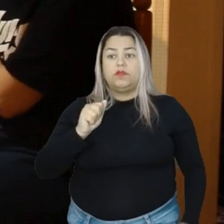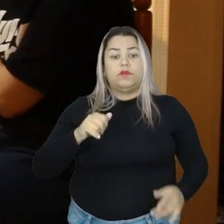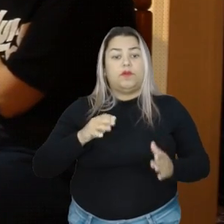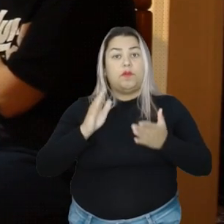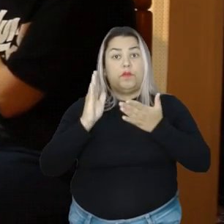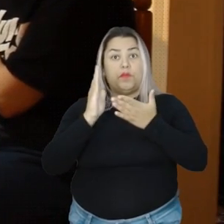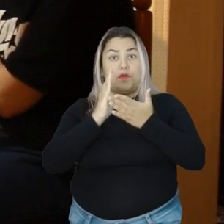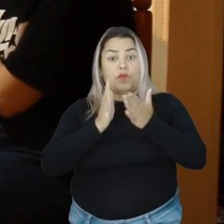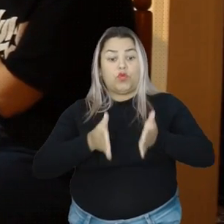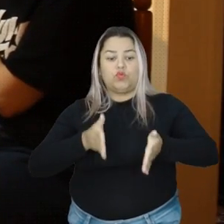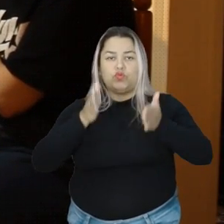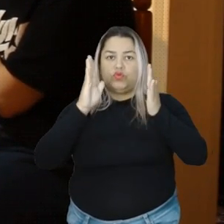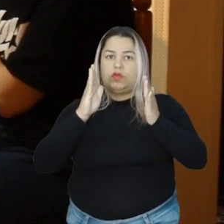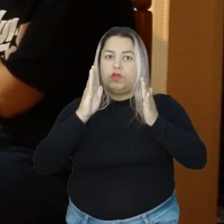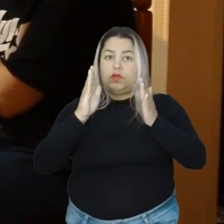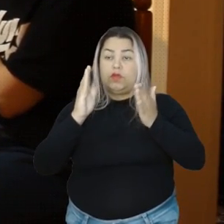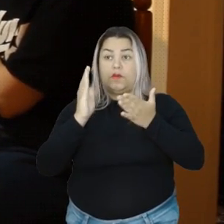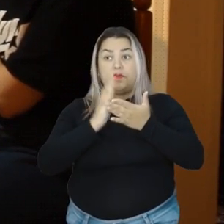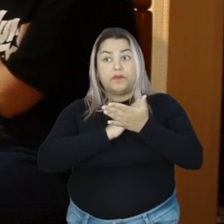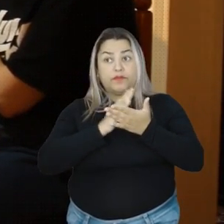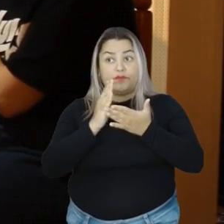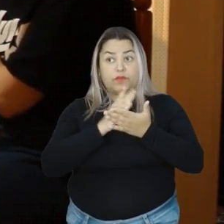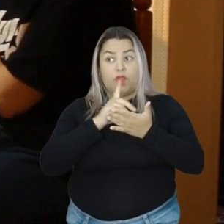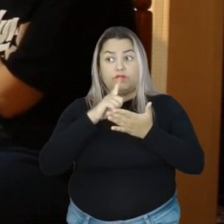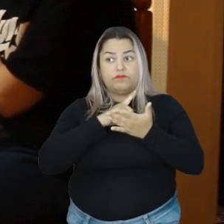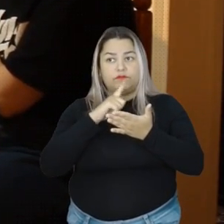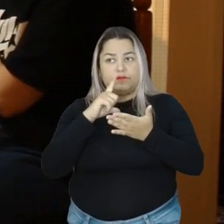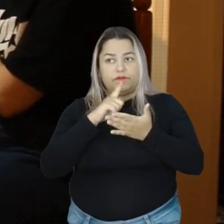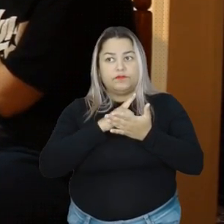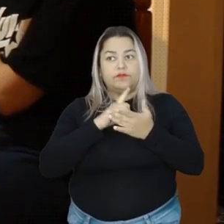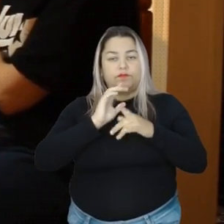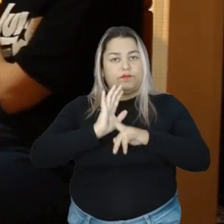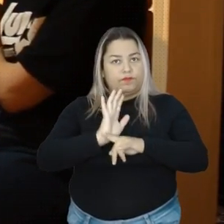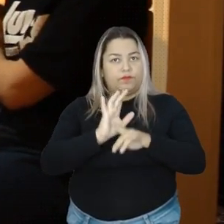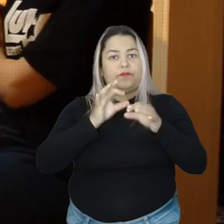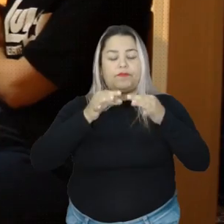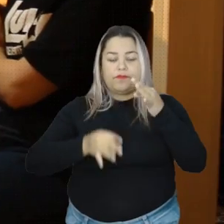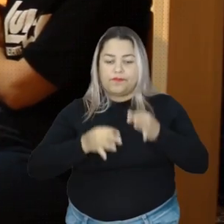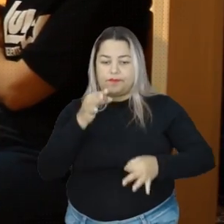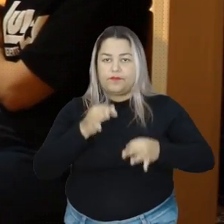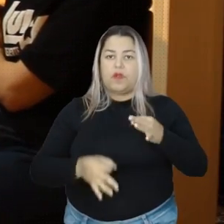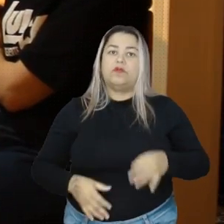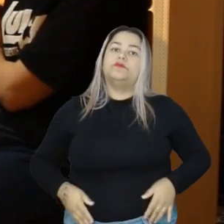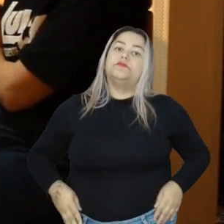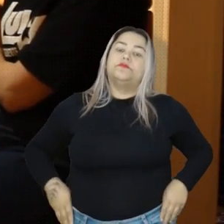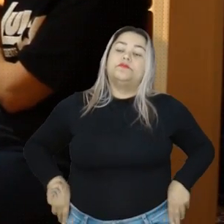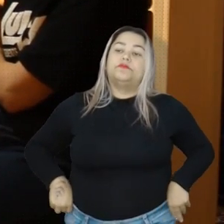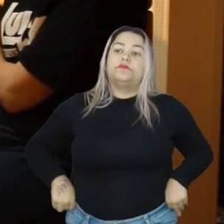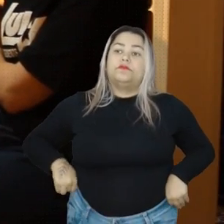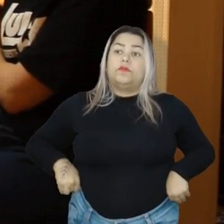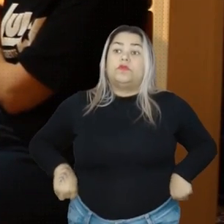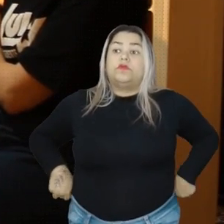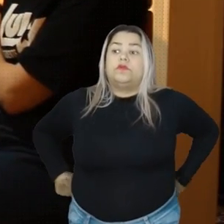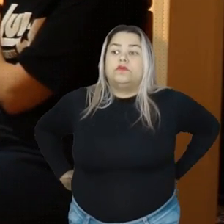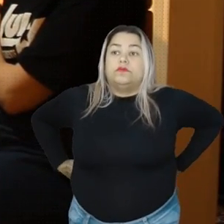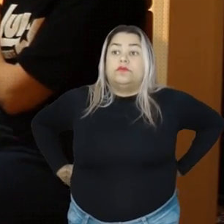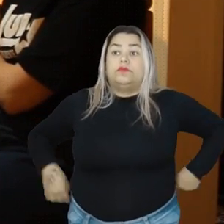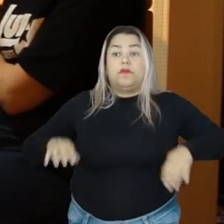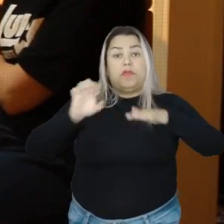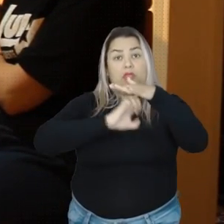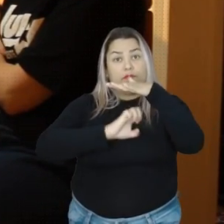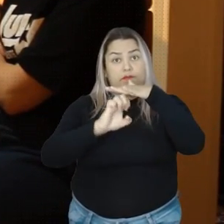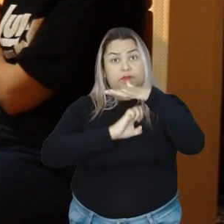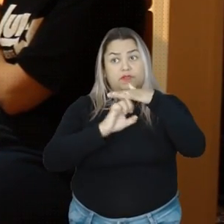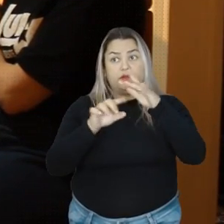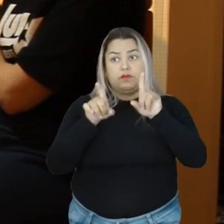biblioteca, né, e tinha assistência jurídica, tudo isso, né, do sindicato. Bom, tratei de me sindicalizar. Aliás,